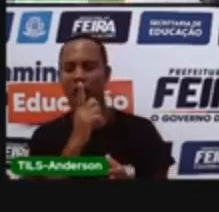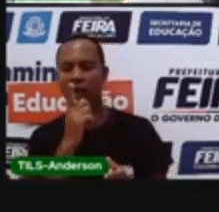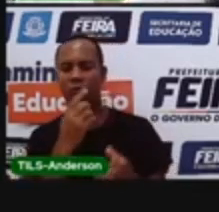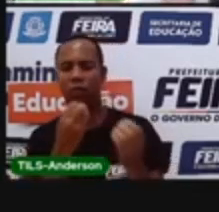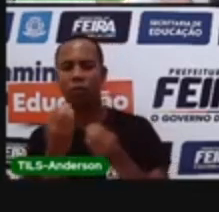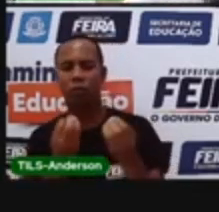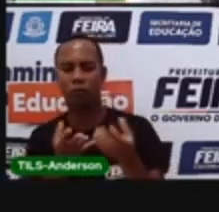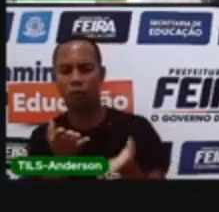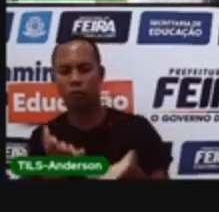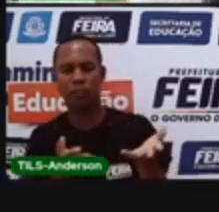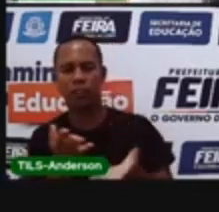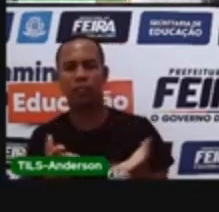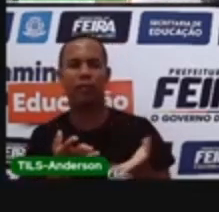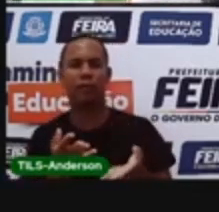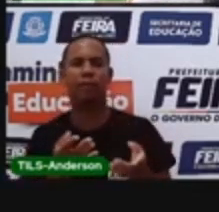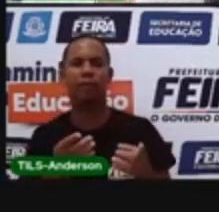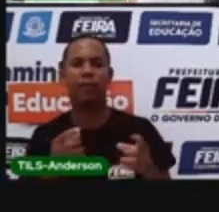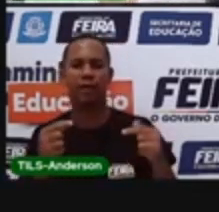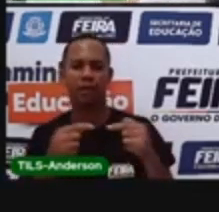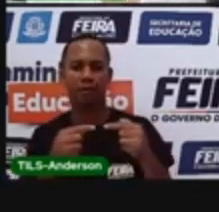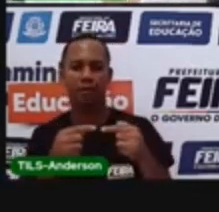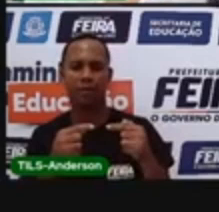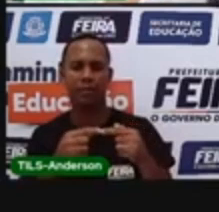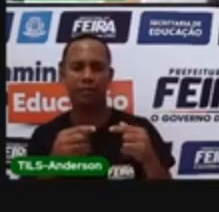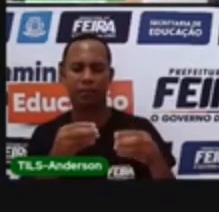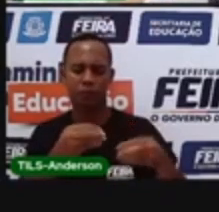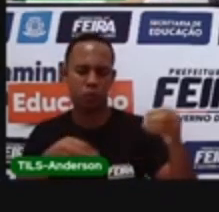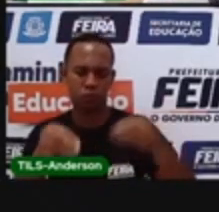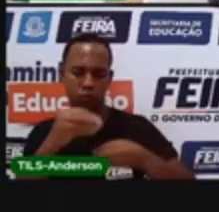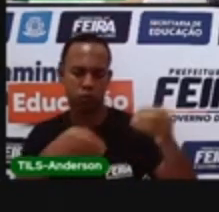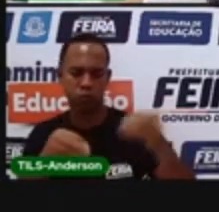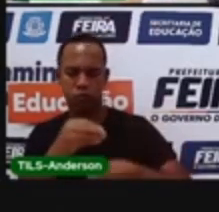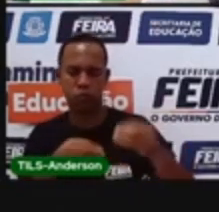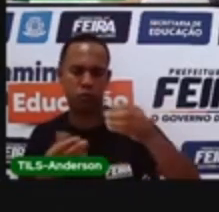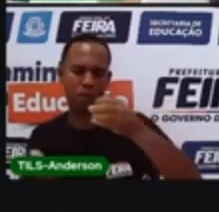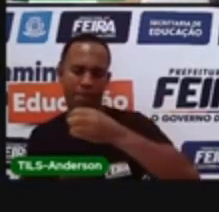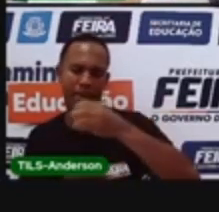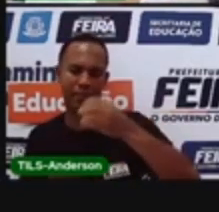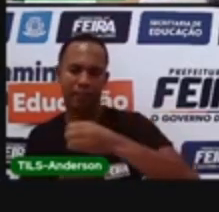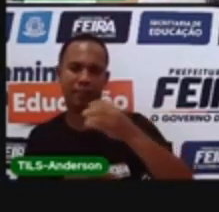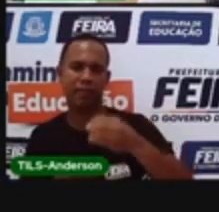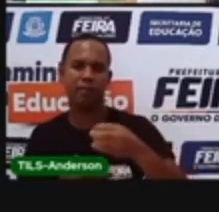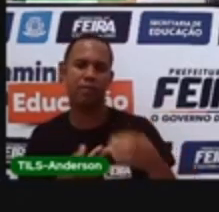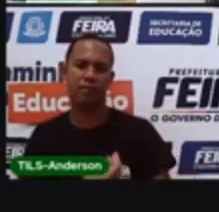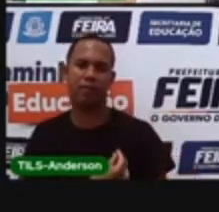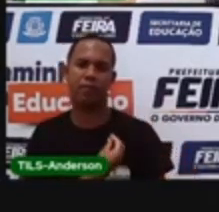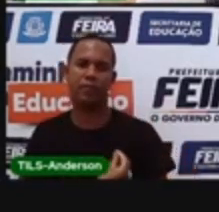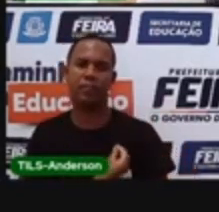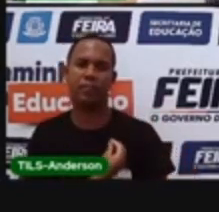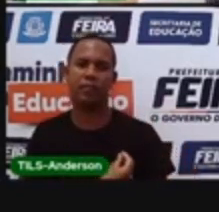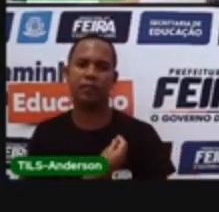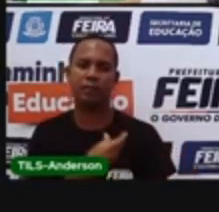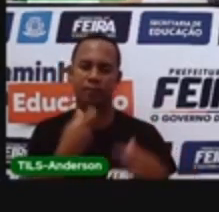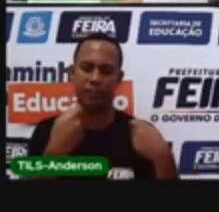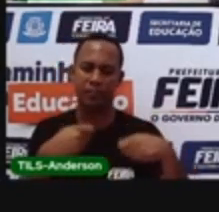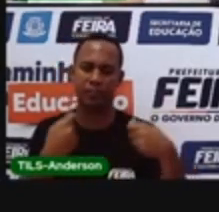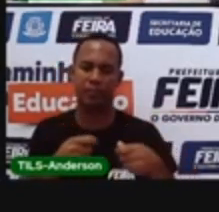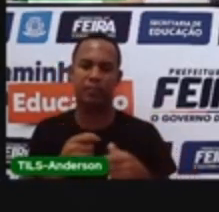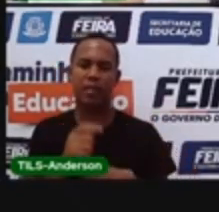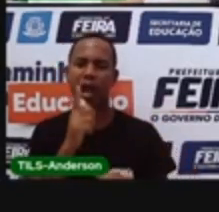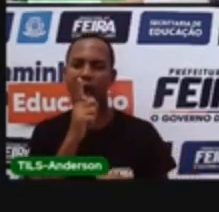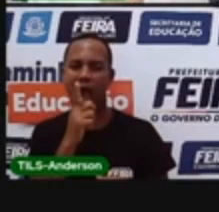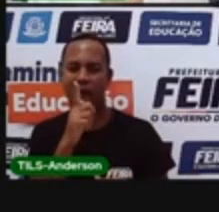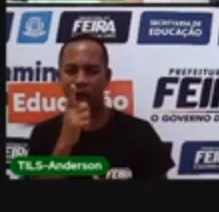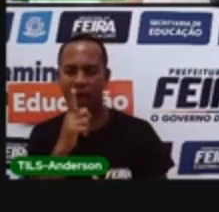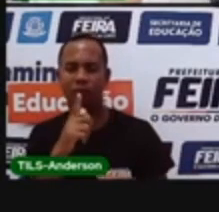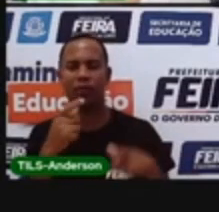olha só. Saneamento básico, por que que é básico? Porque a gente não consegue viver sem essas três coisinhas bem simples: a água, que